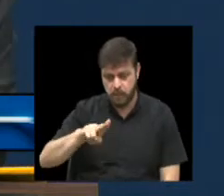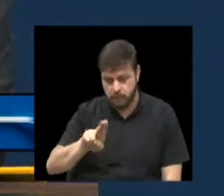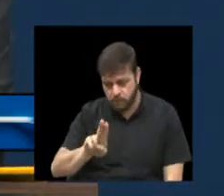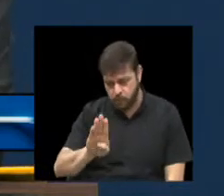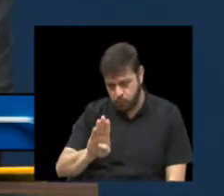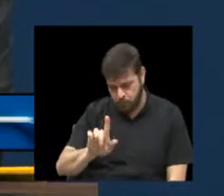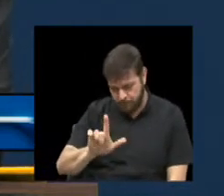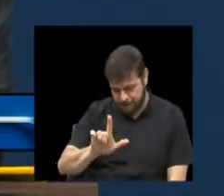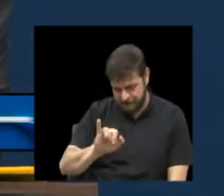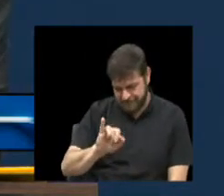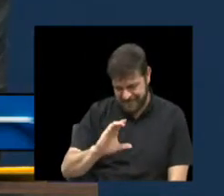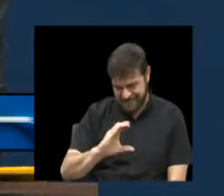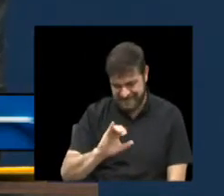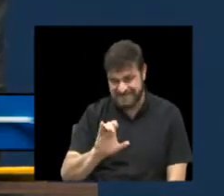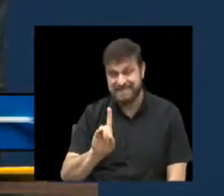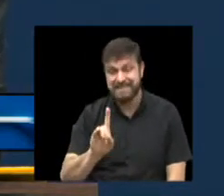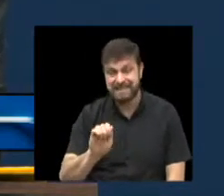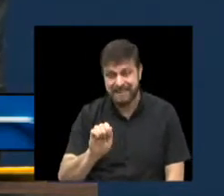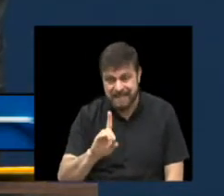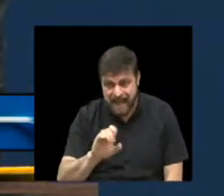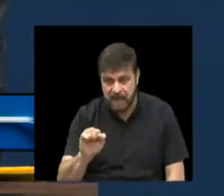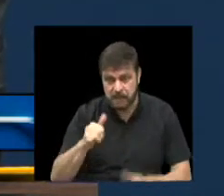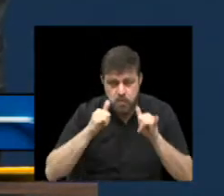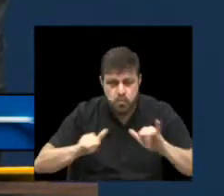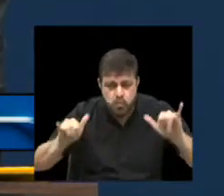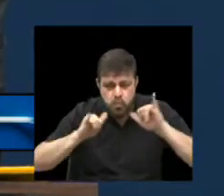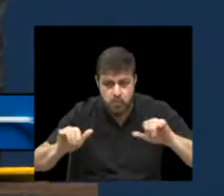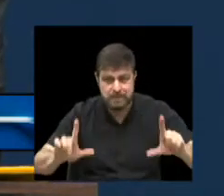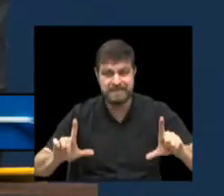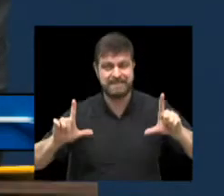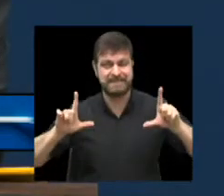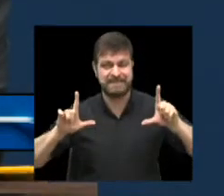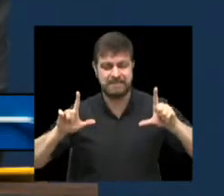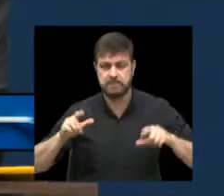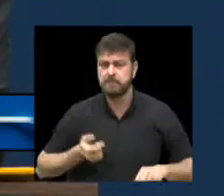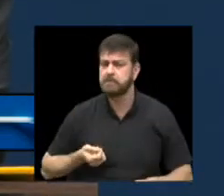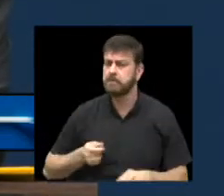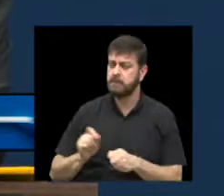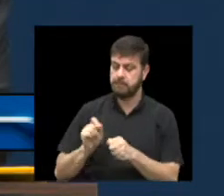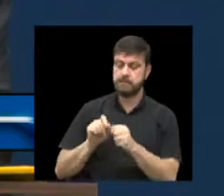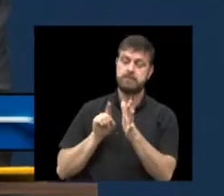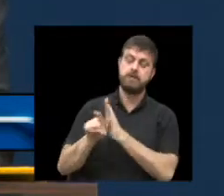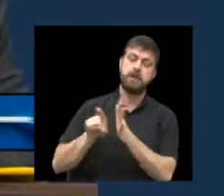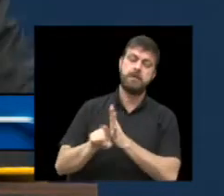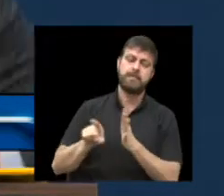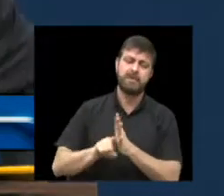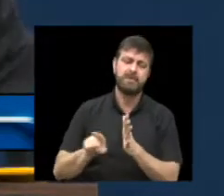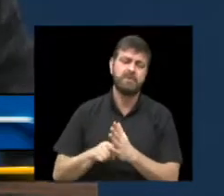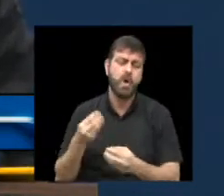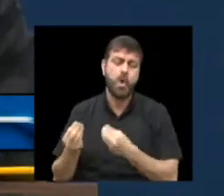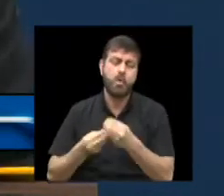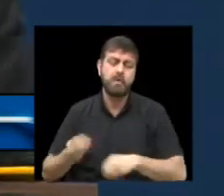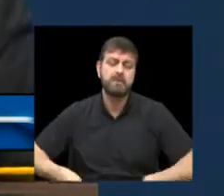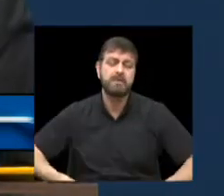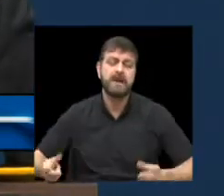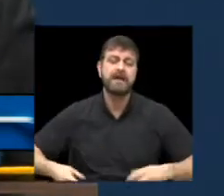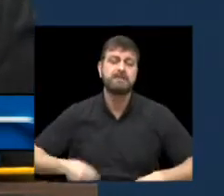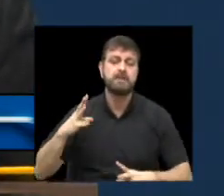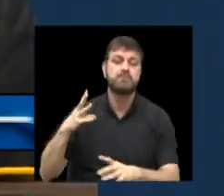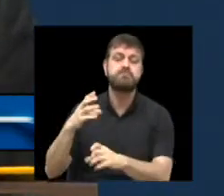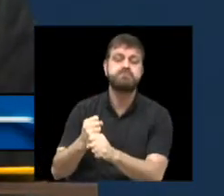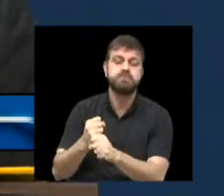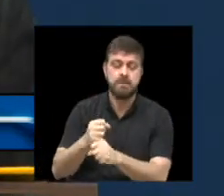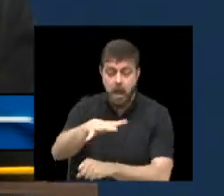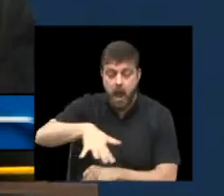perguntando, né, pedindo uma série histórica dos gastos da Sanasa com publicidade, né? Então, é